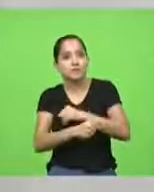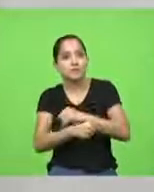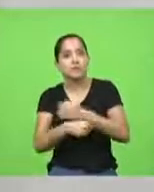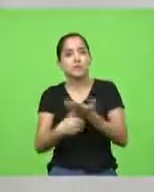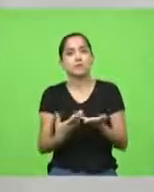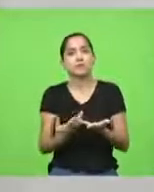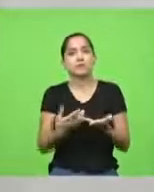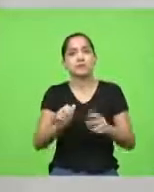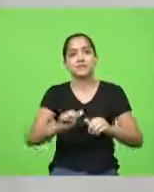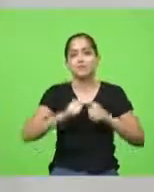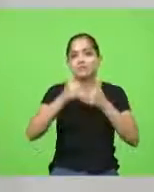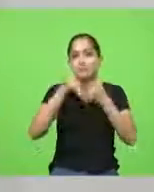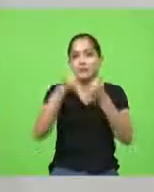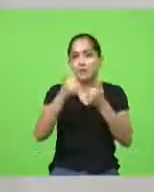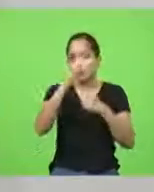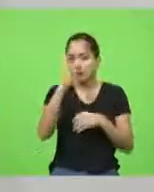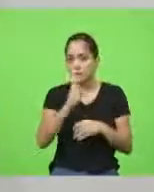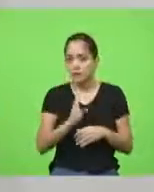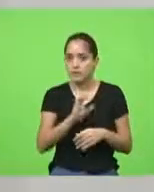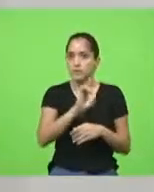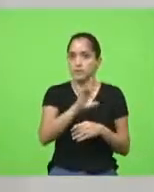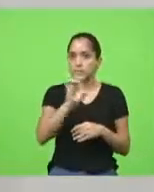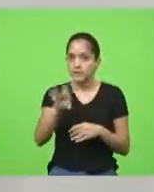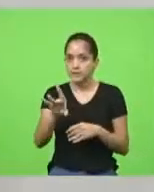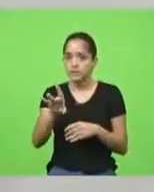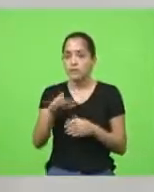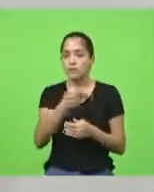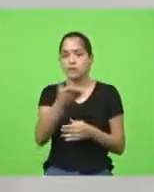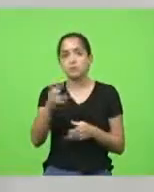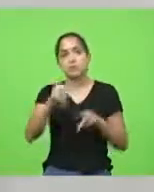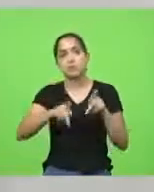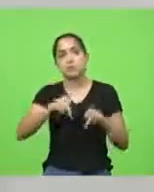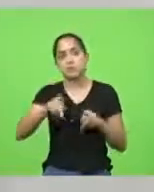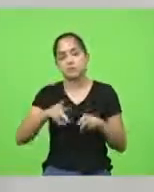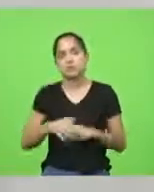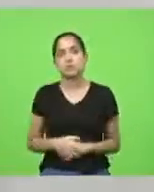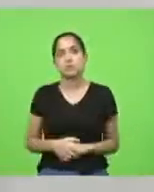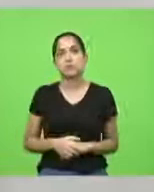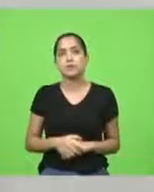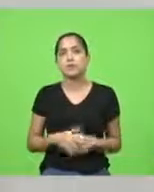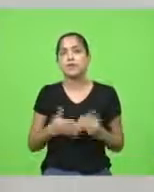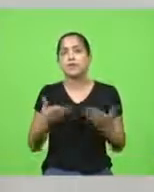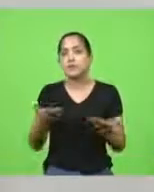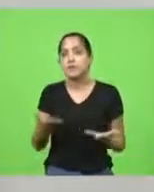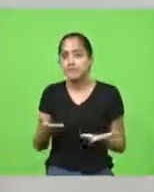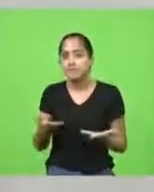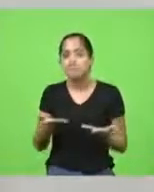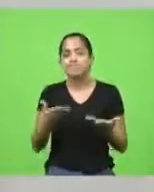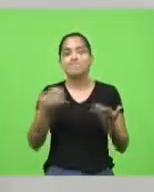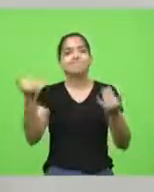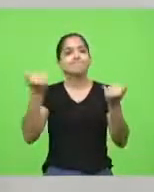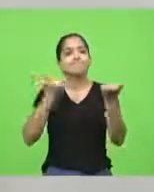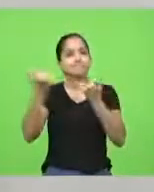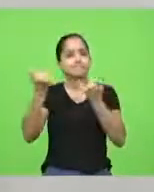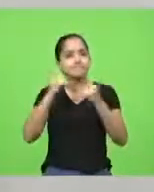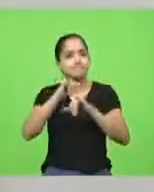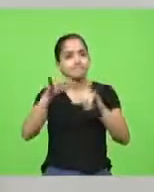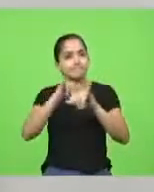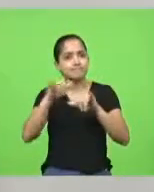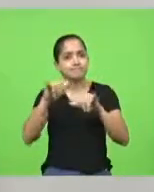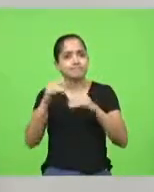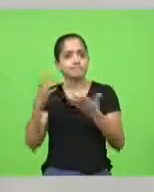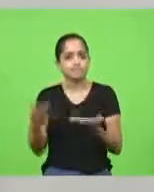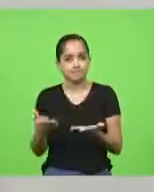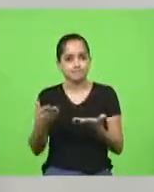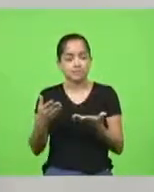uma sociedade melhor para cada um dos catarinenses. E a gente recebe uma notícia do Supremo